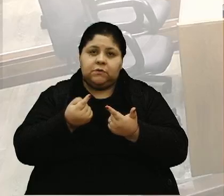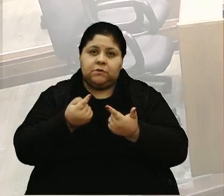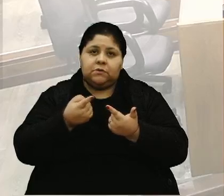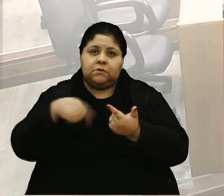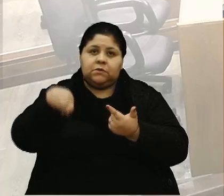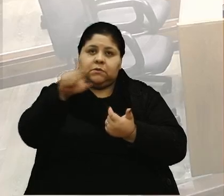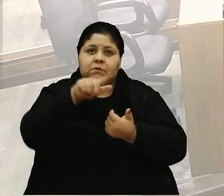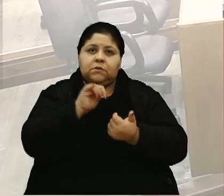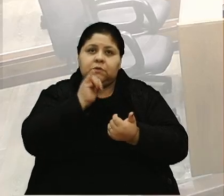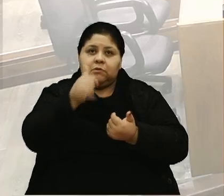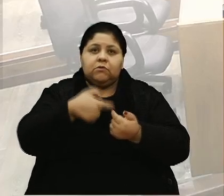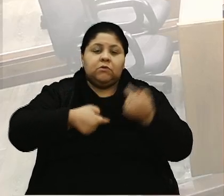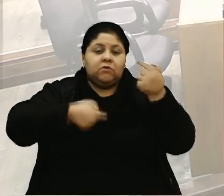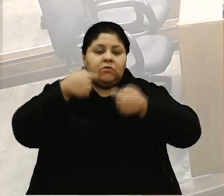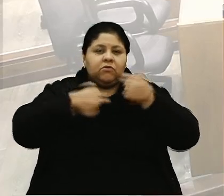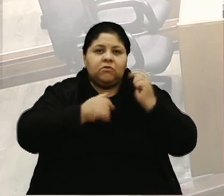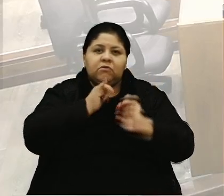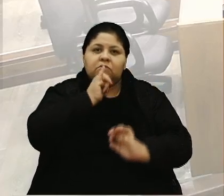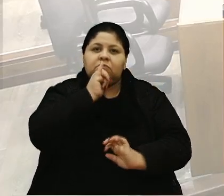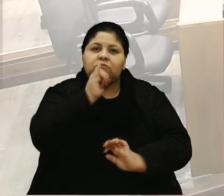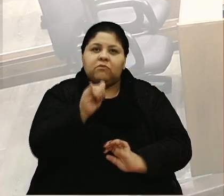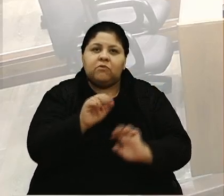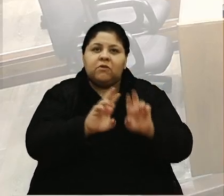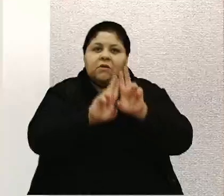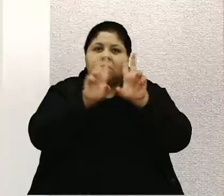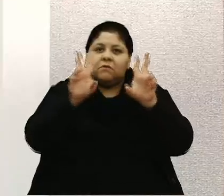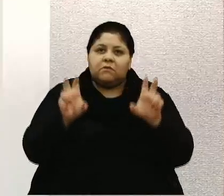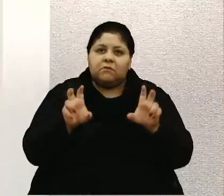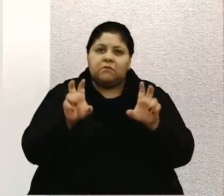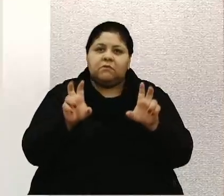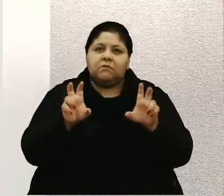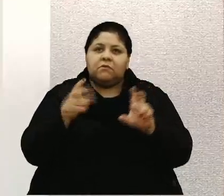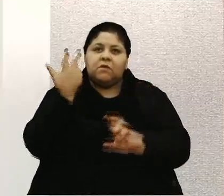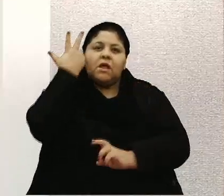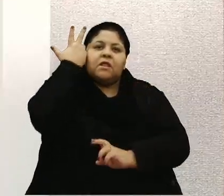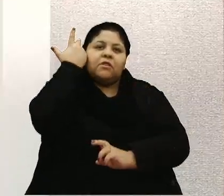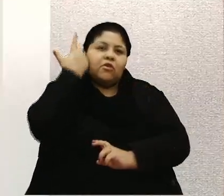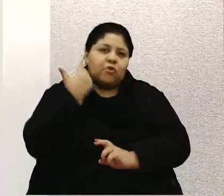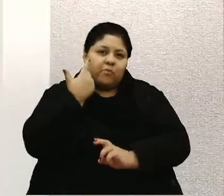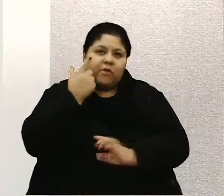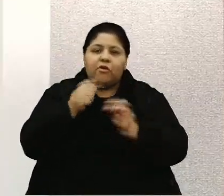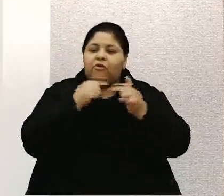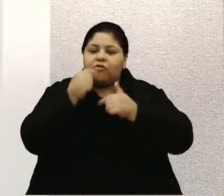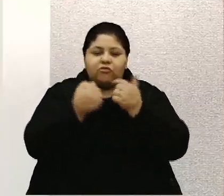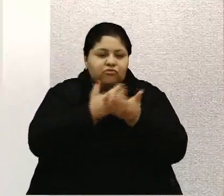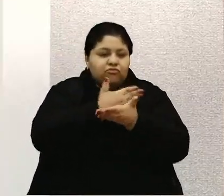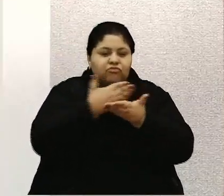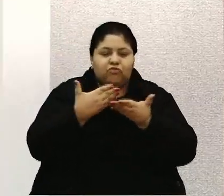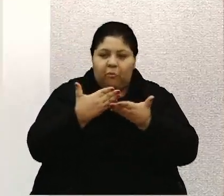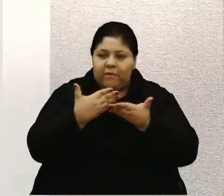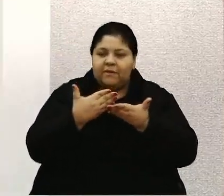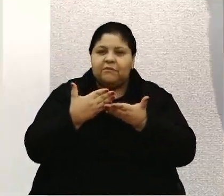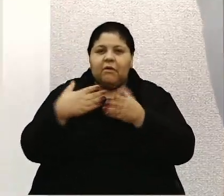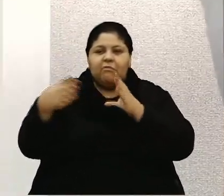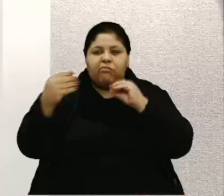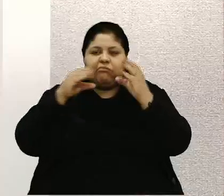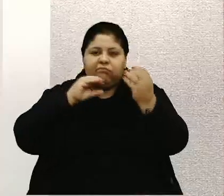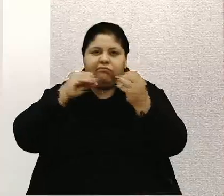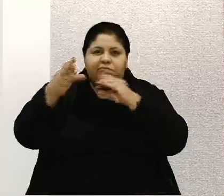está aqui discutindo, falando sobre assuntos, é normal que críticas surjam de um lado para o outro,